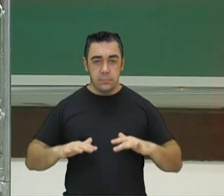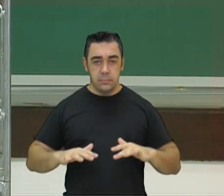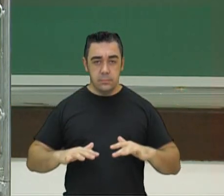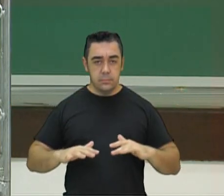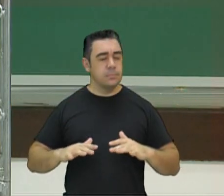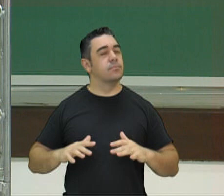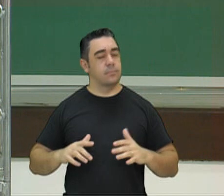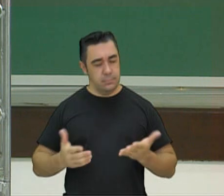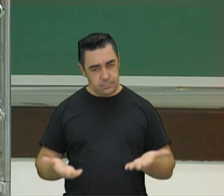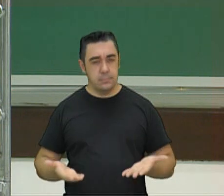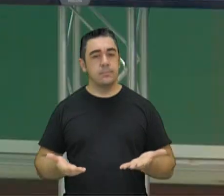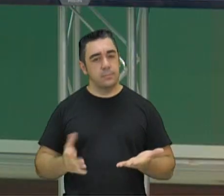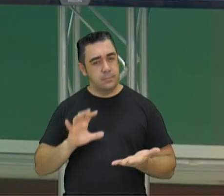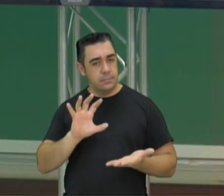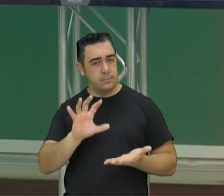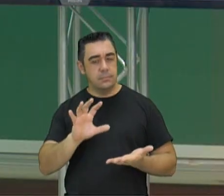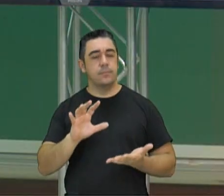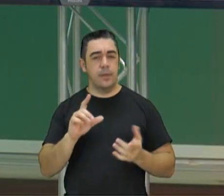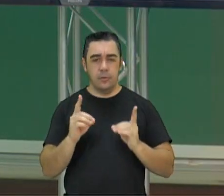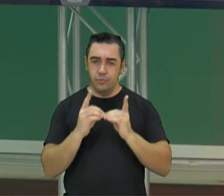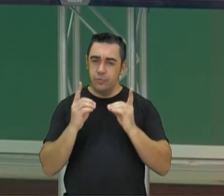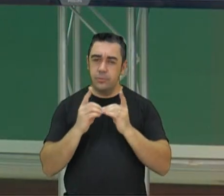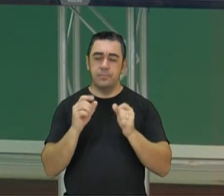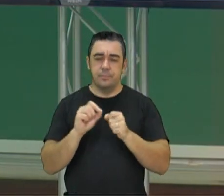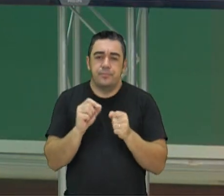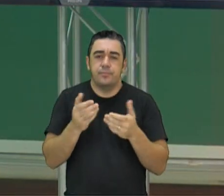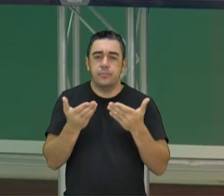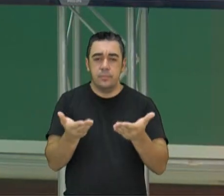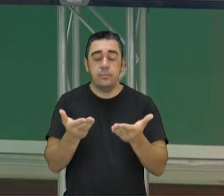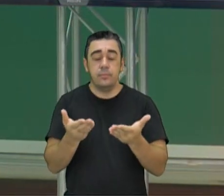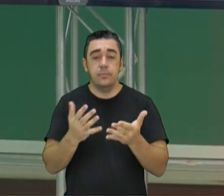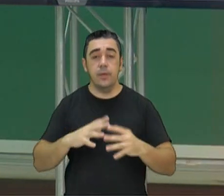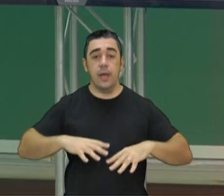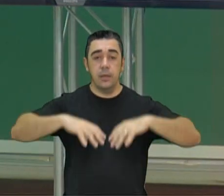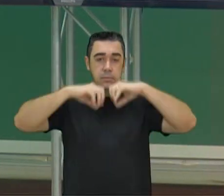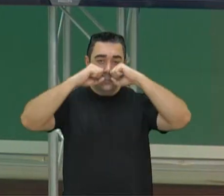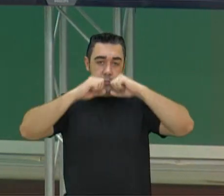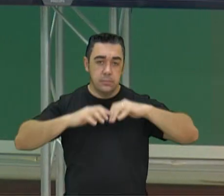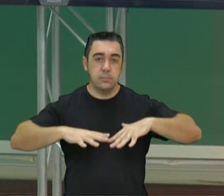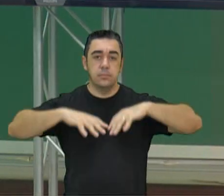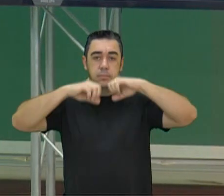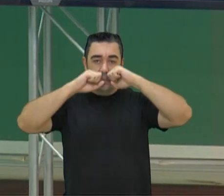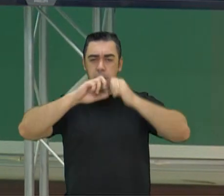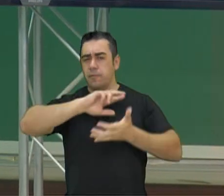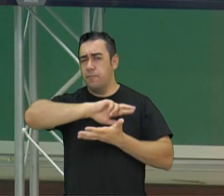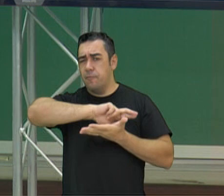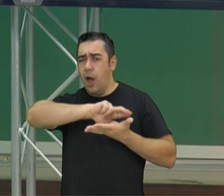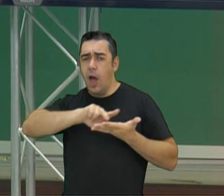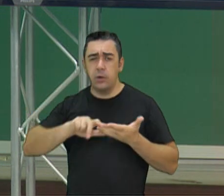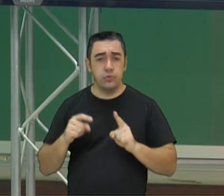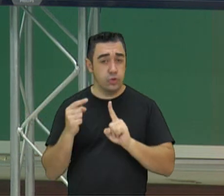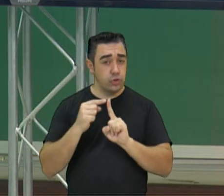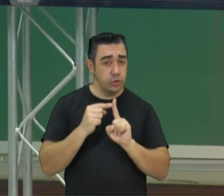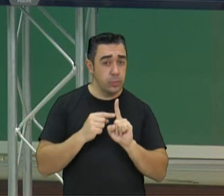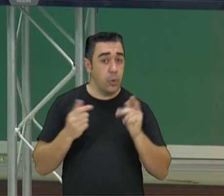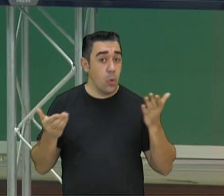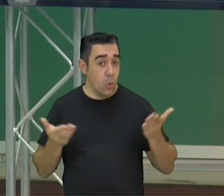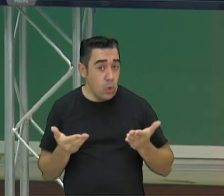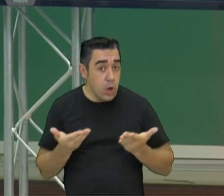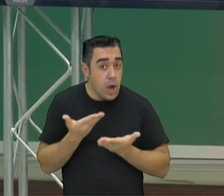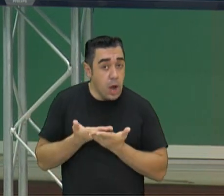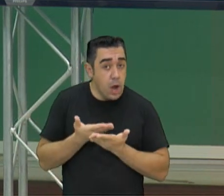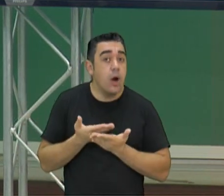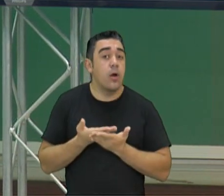Olha aí, isso daí então, dinâmica, exercíciozinho de respiração. Então são vários exercícios de respiração. Na aula de hoje nós